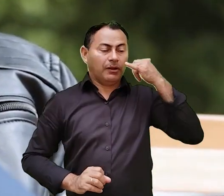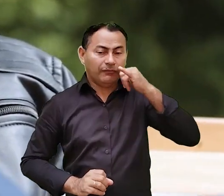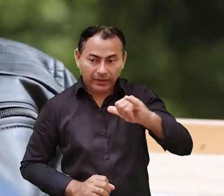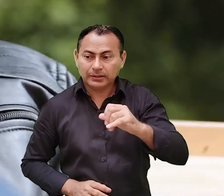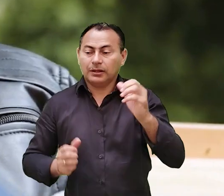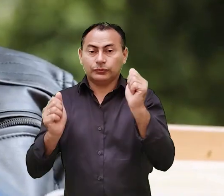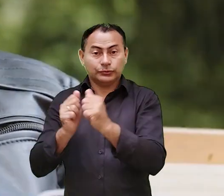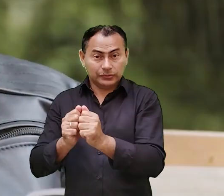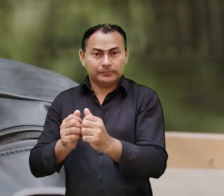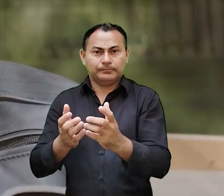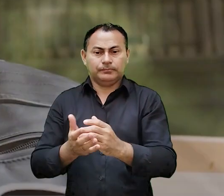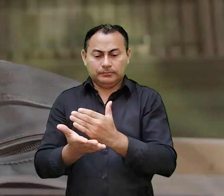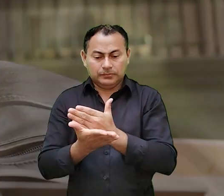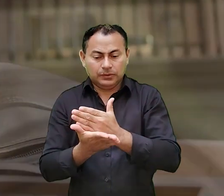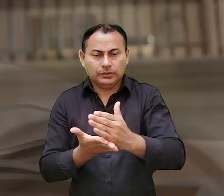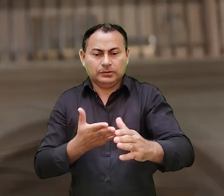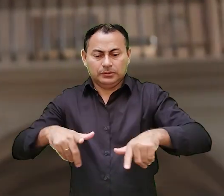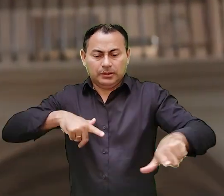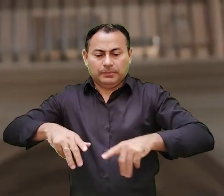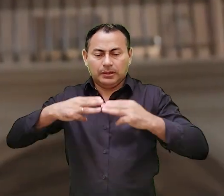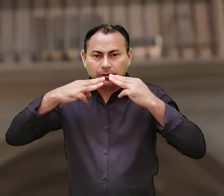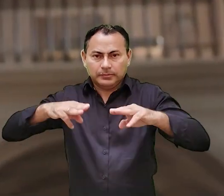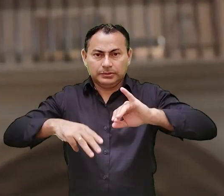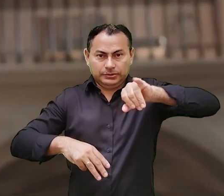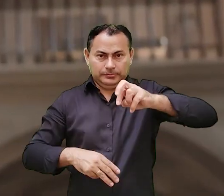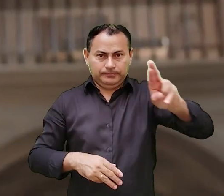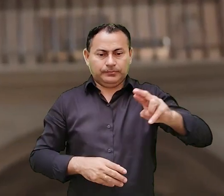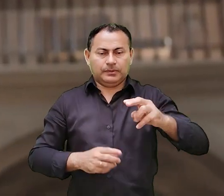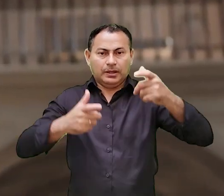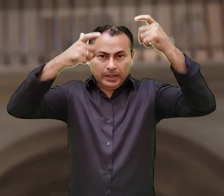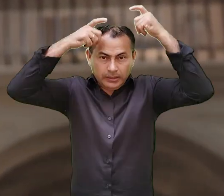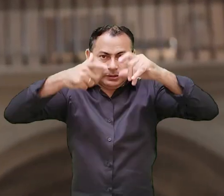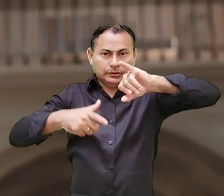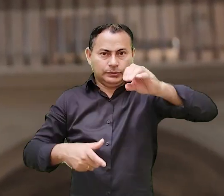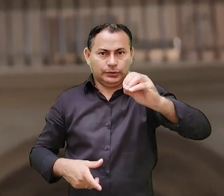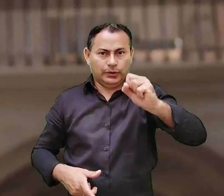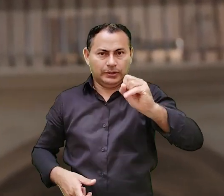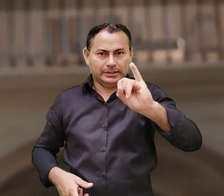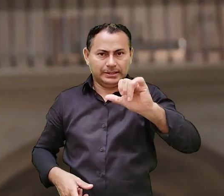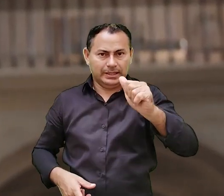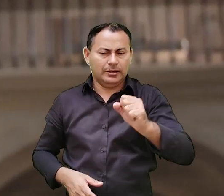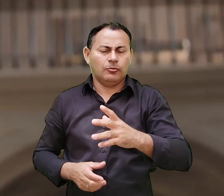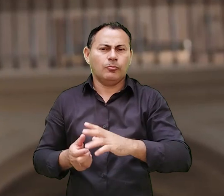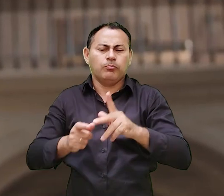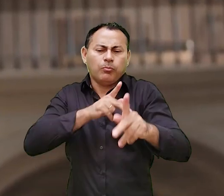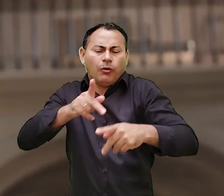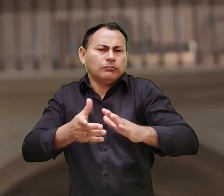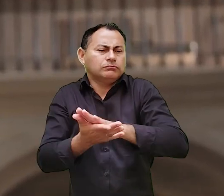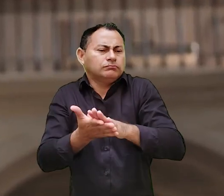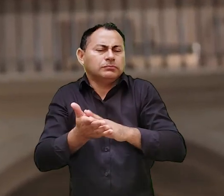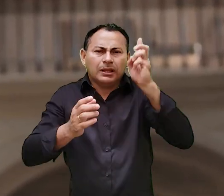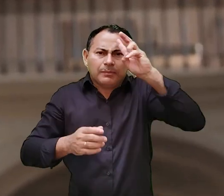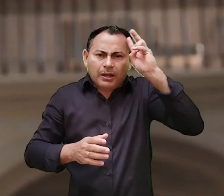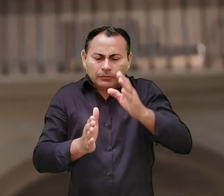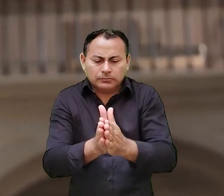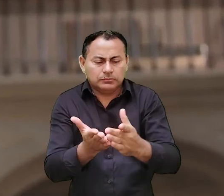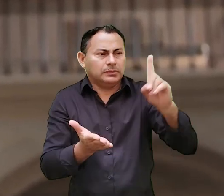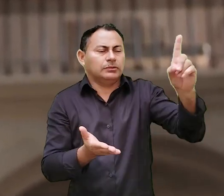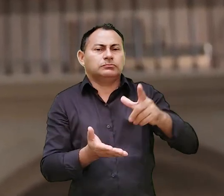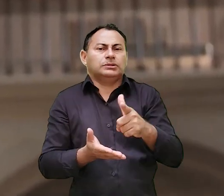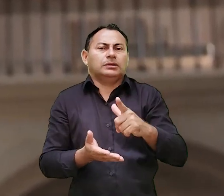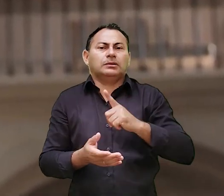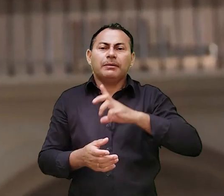e profetas. No início do ministério de Jeremias, sob o reinado de Josias, o povo nem se lembrava mais de que as